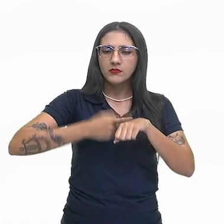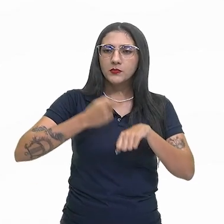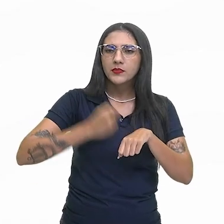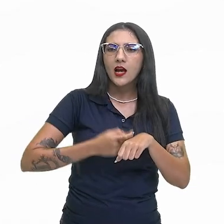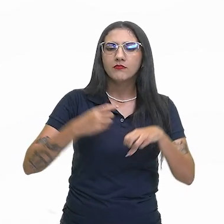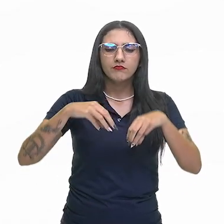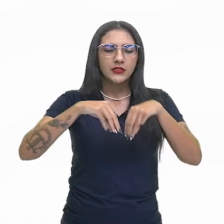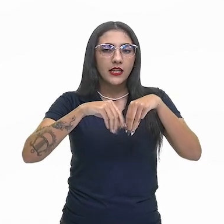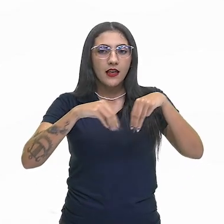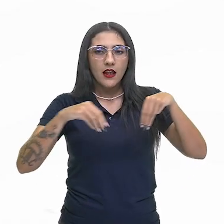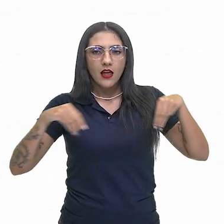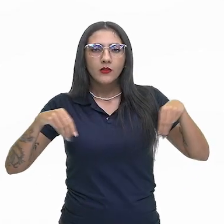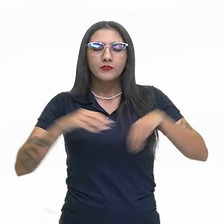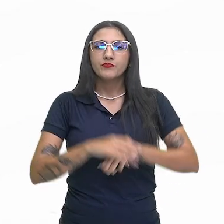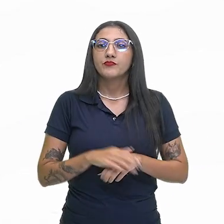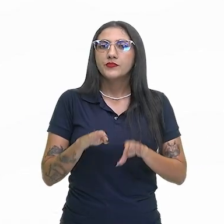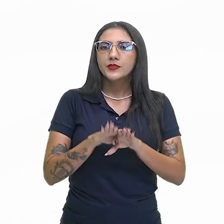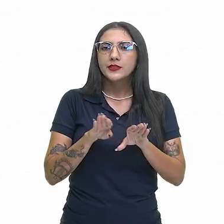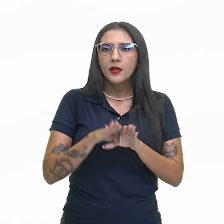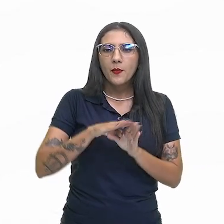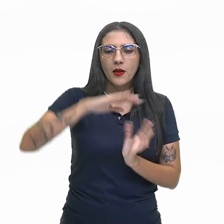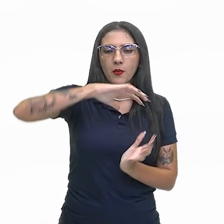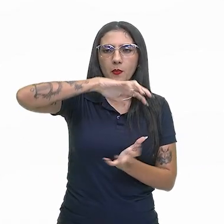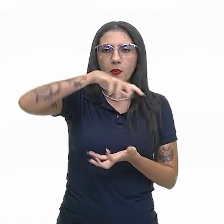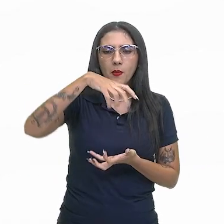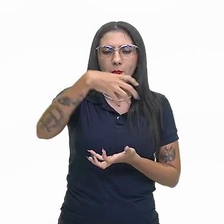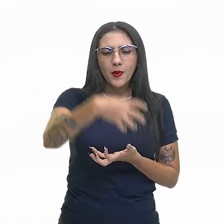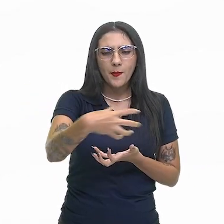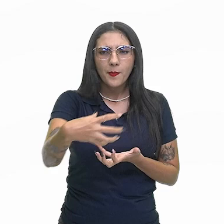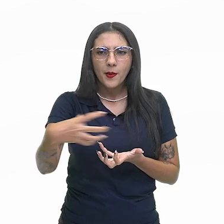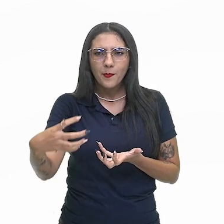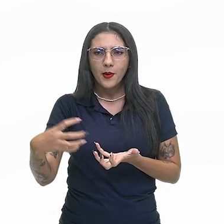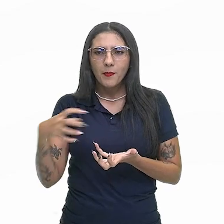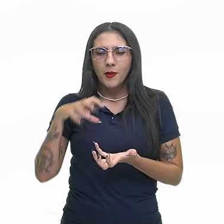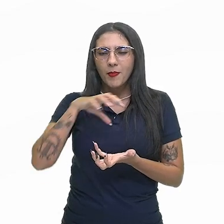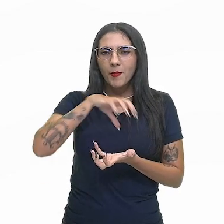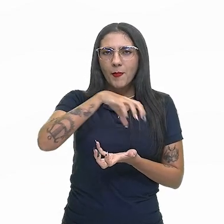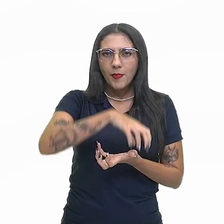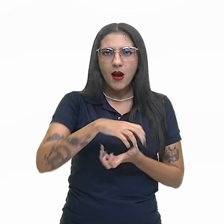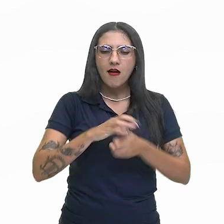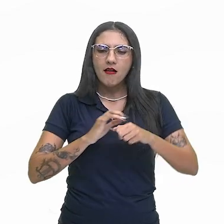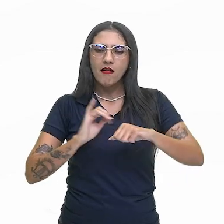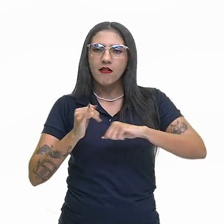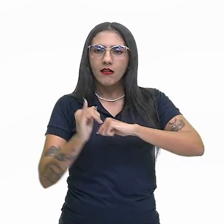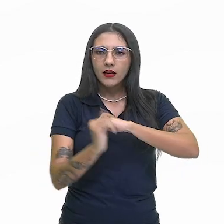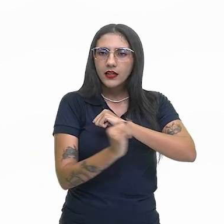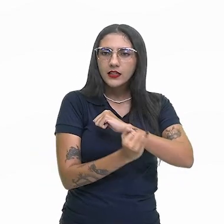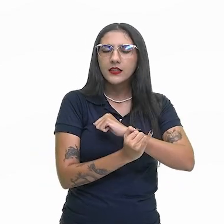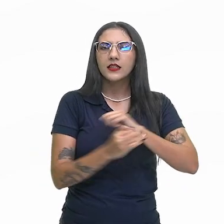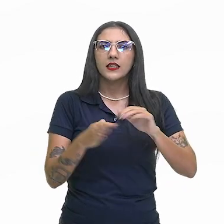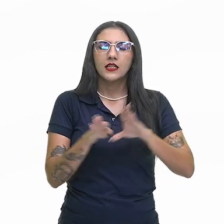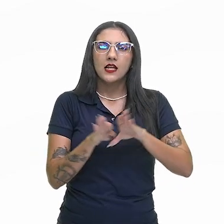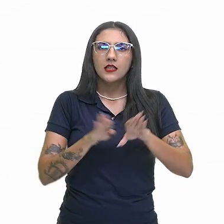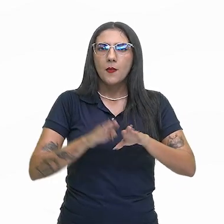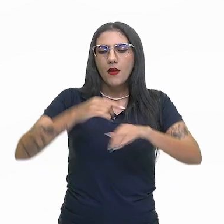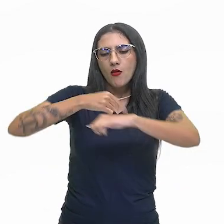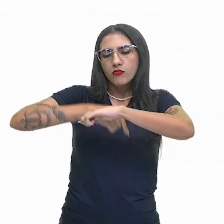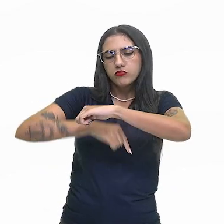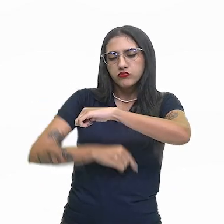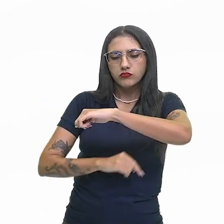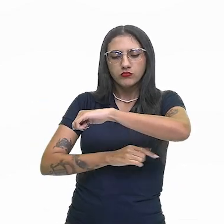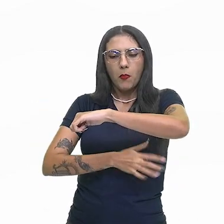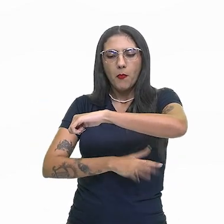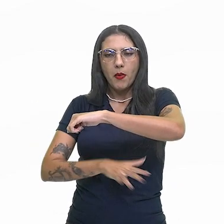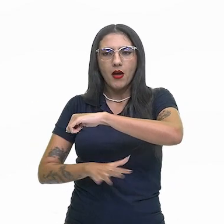minerais, onde vão estar presentes os continentes, as ilhas, é onde ficam os fundos dos mares e dos